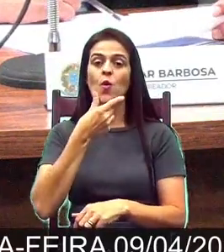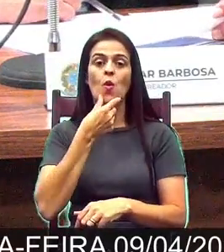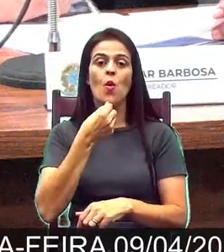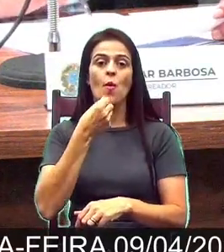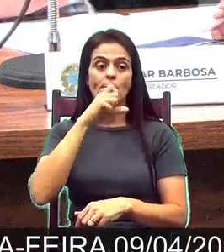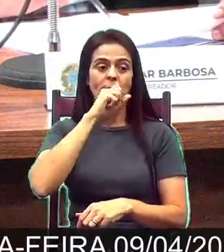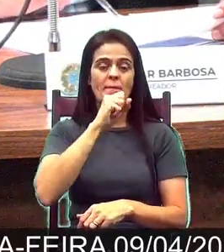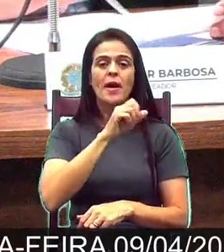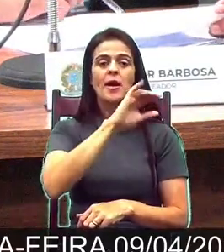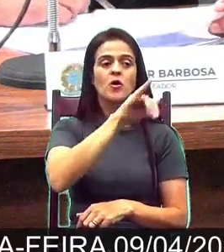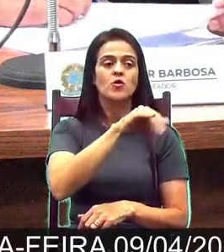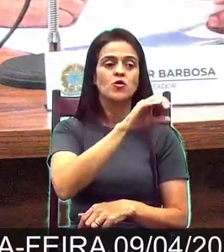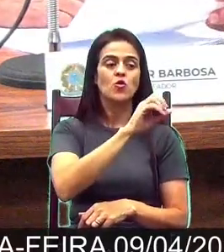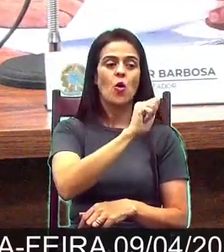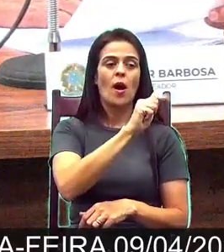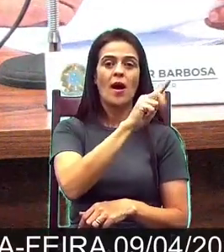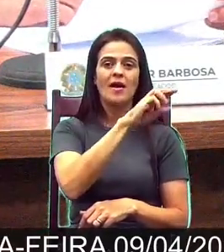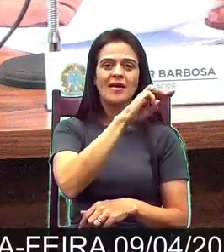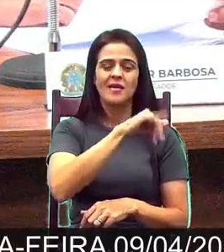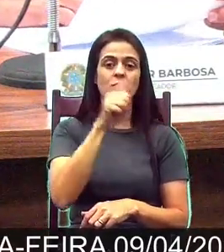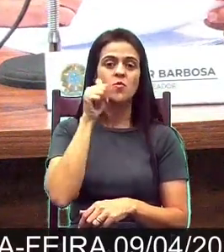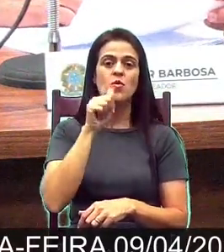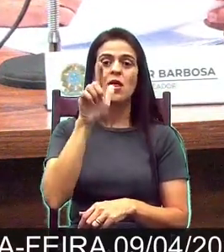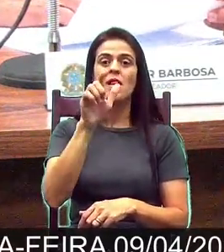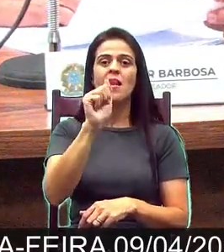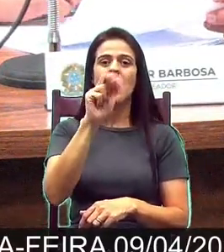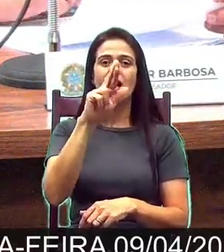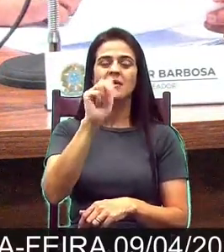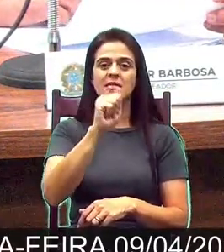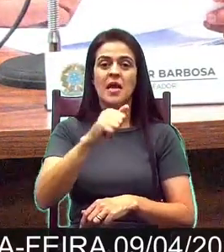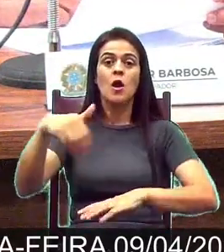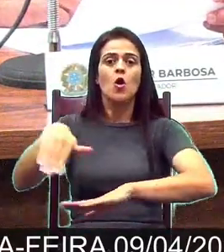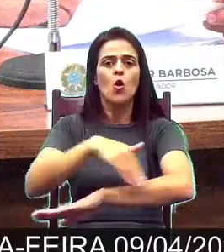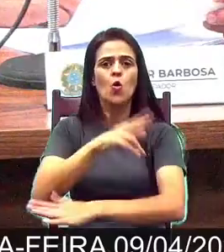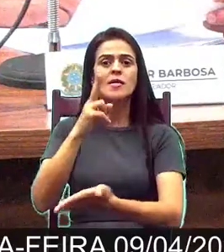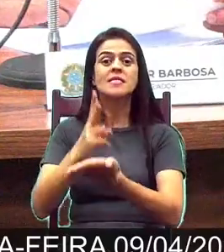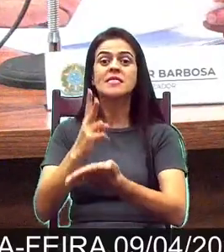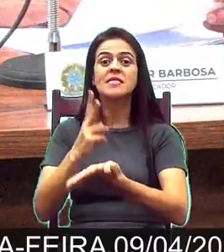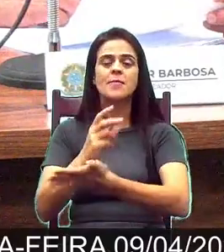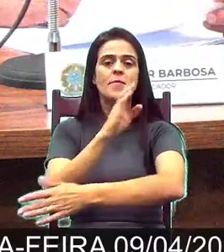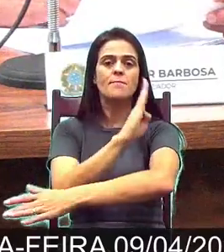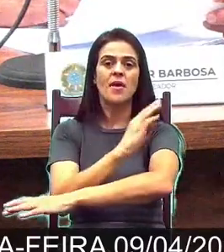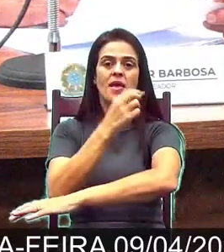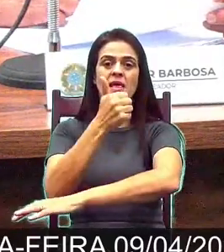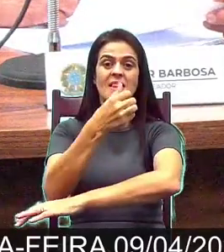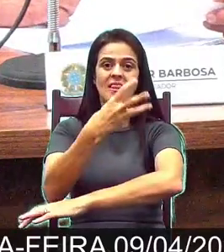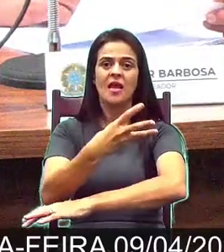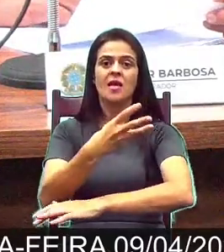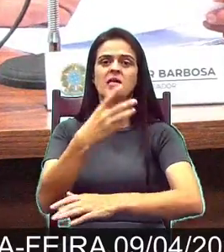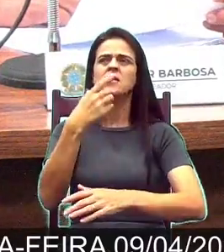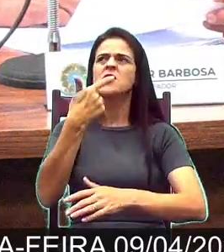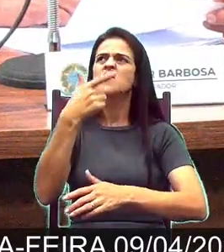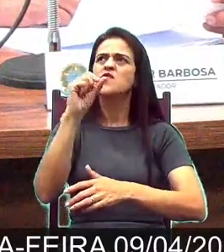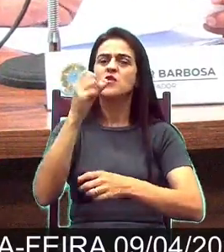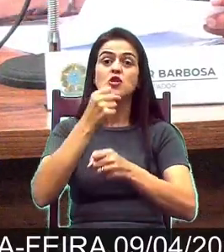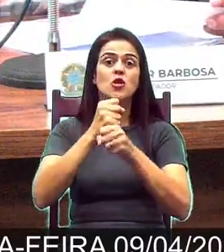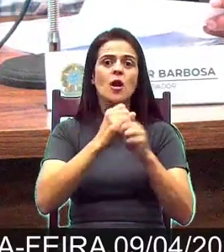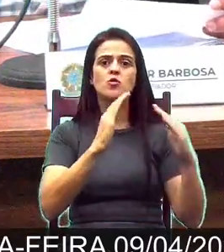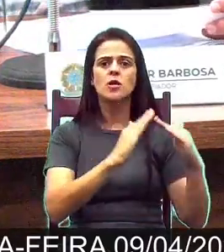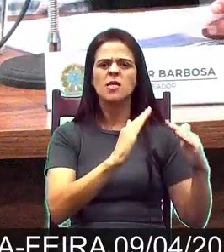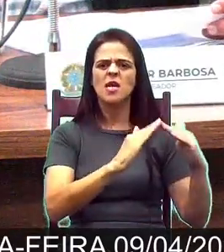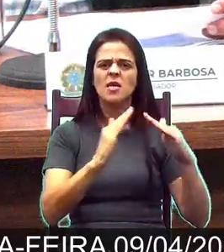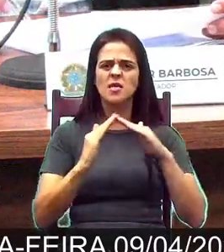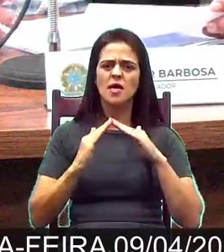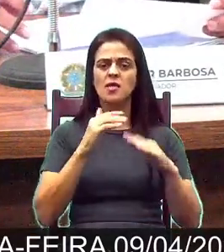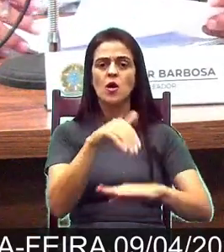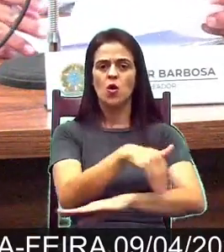e a senhora Lázara Francisca Pires de Oliveira, morador da rua B13 por mais de 20 anos, ali ele construiu a sua morada.